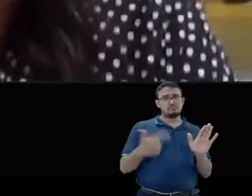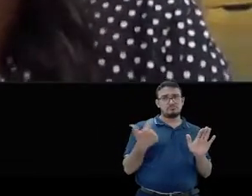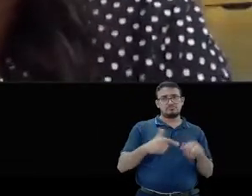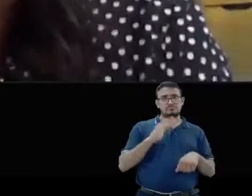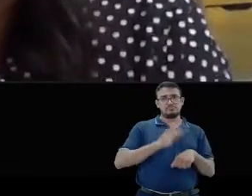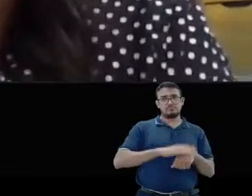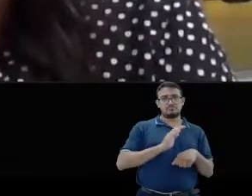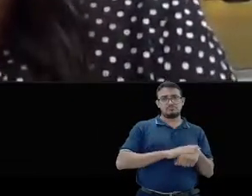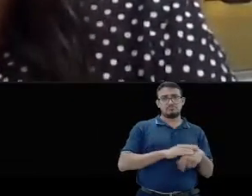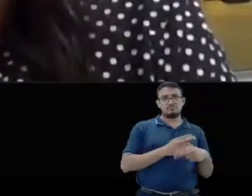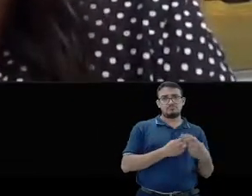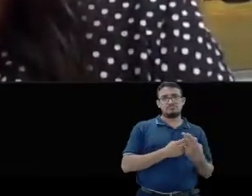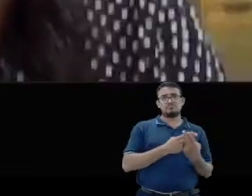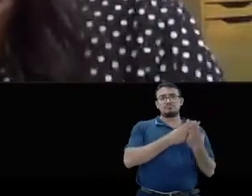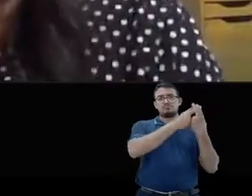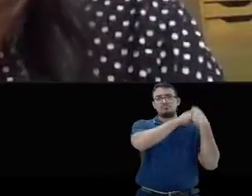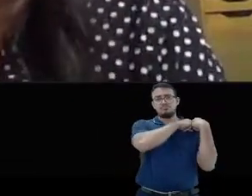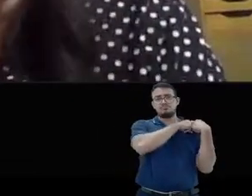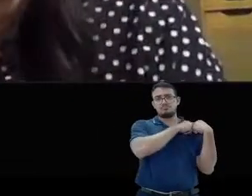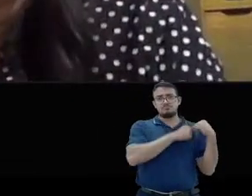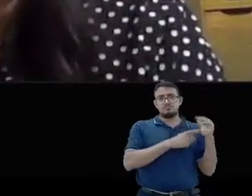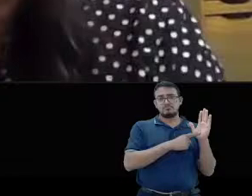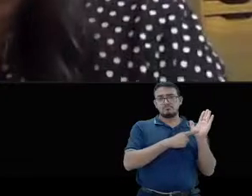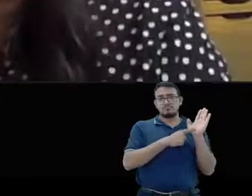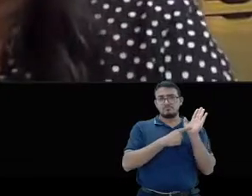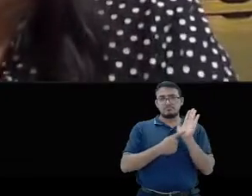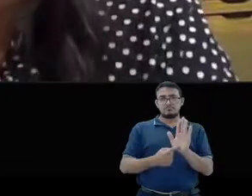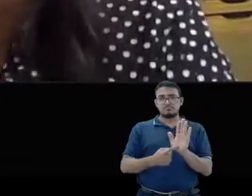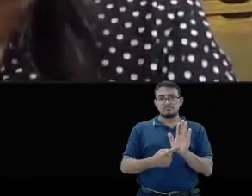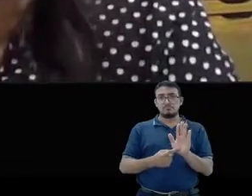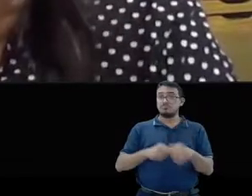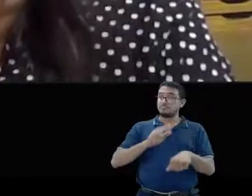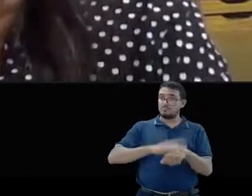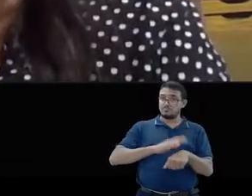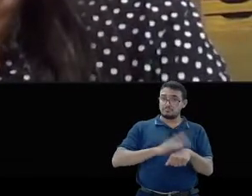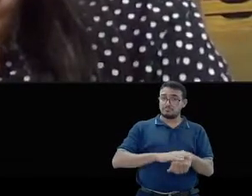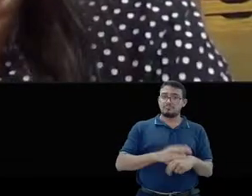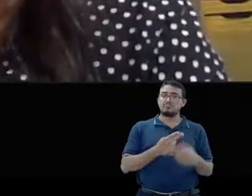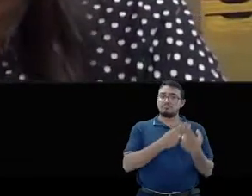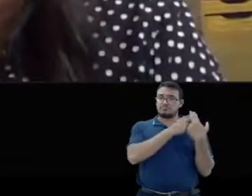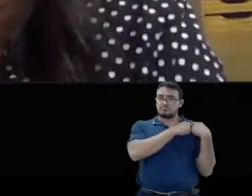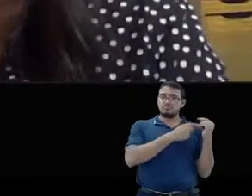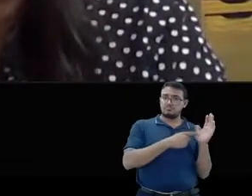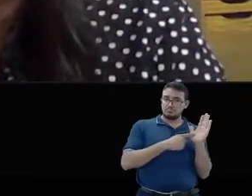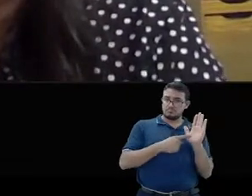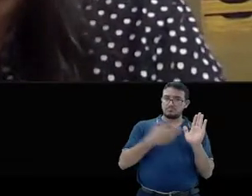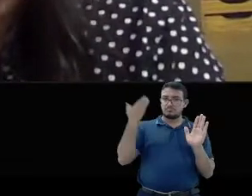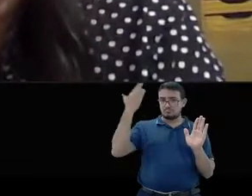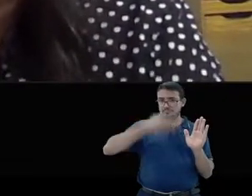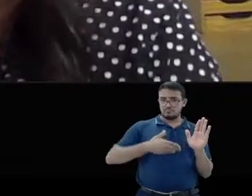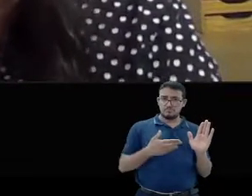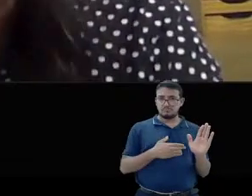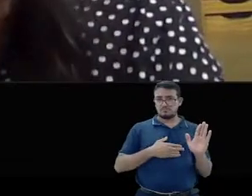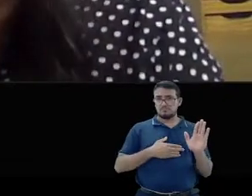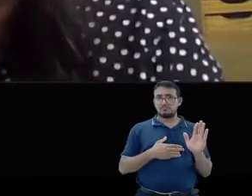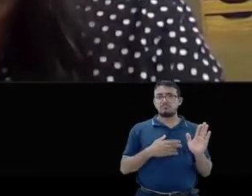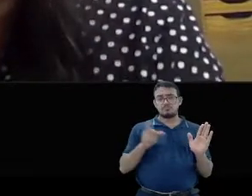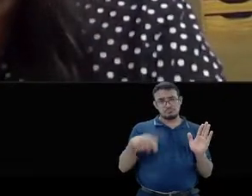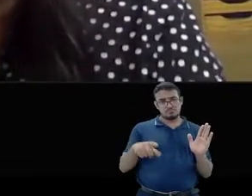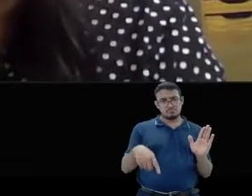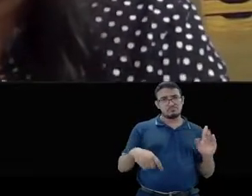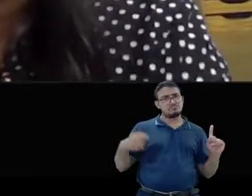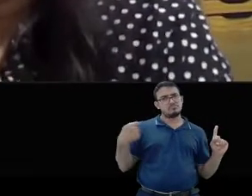exclusivo, Vossas Excelências naturalmente sabem melhor do que eu, um ônus exclusivo da parte reclamante, da parte